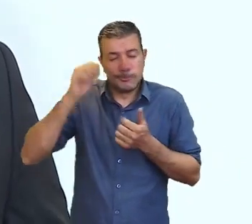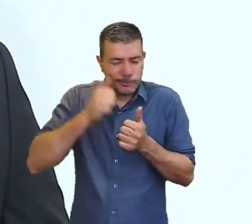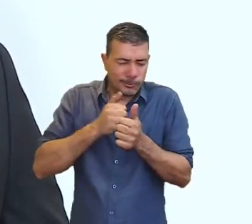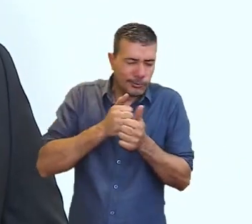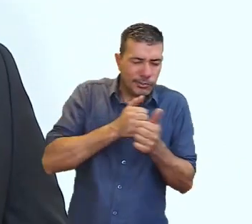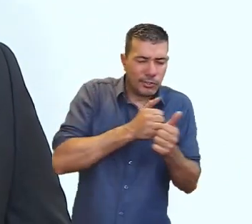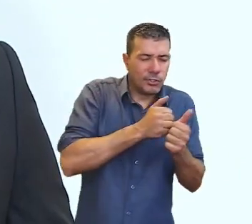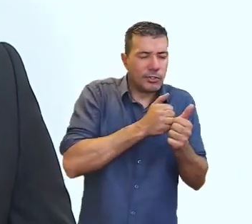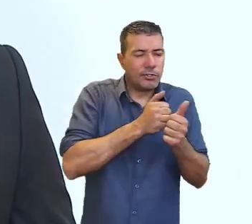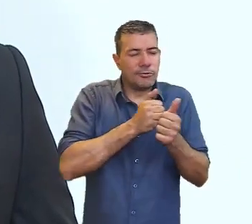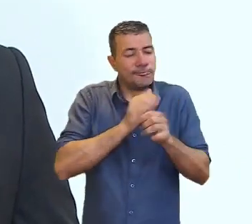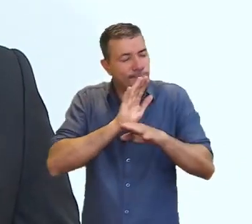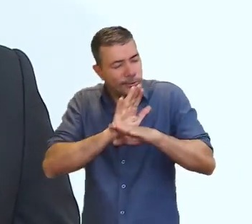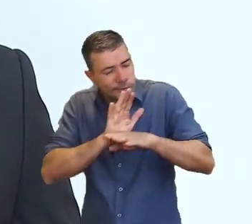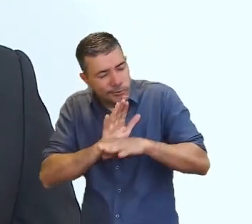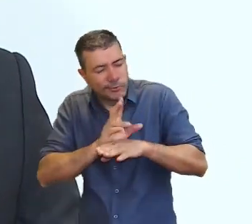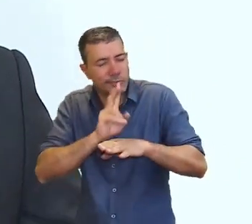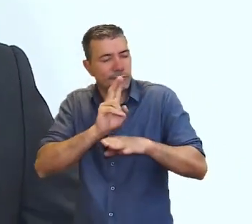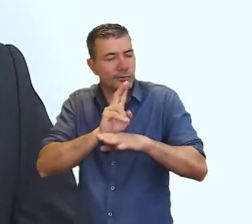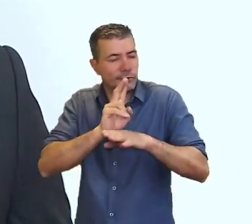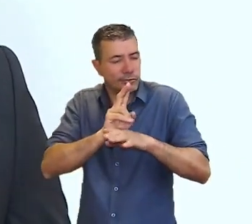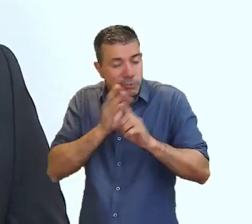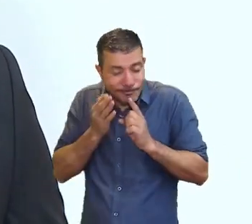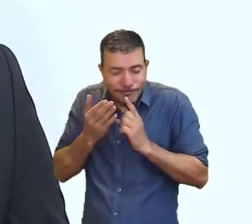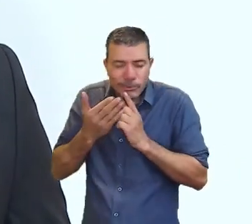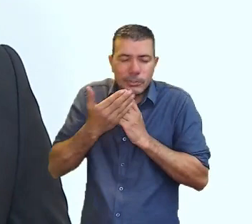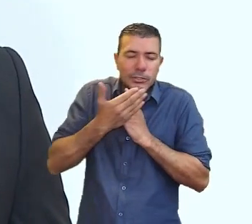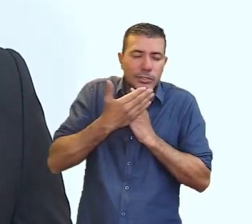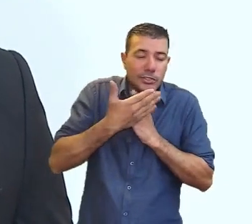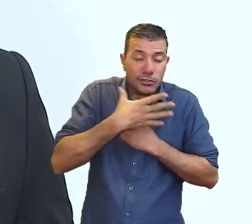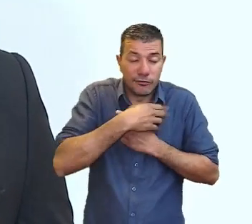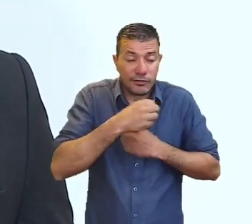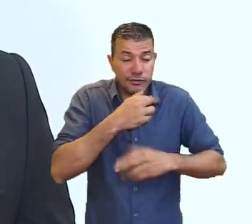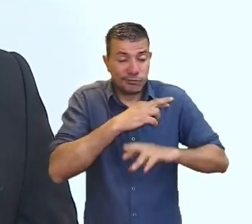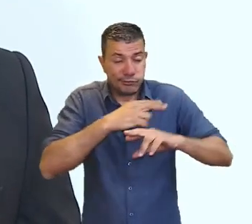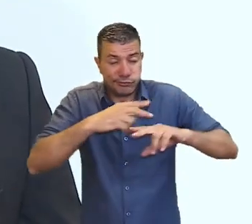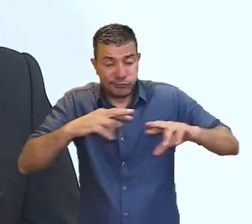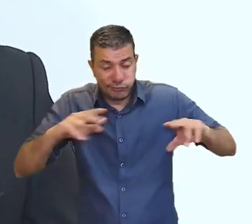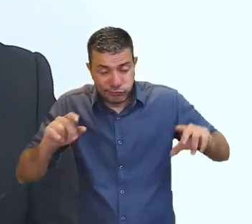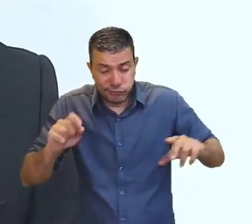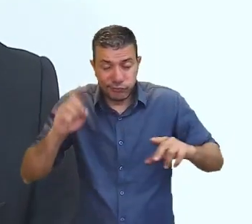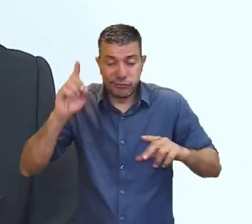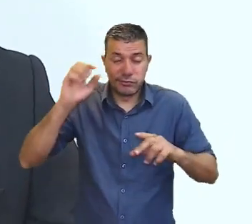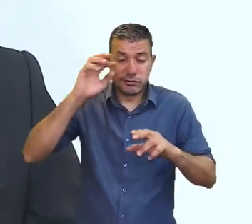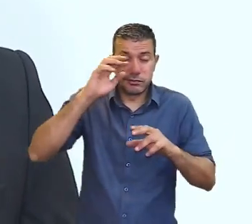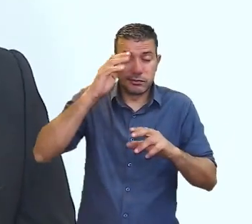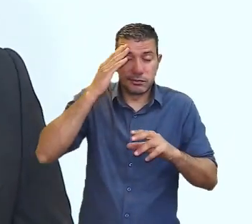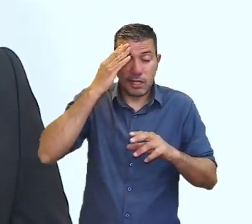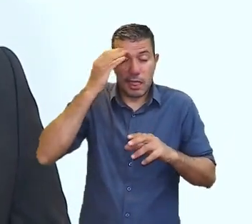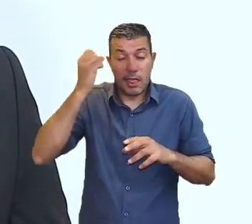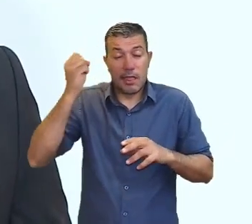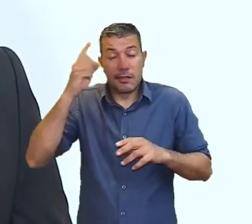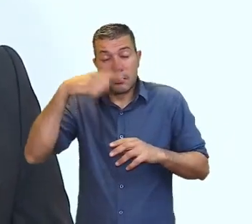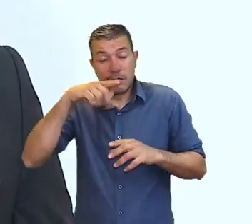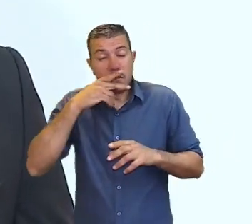uma semana. O Senhor tem livrado os Seus filhos. O Senhor tem concedido sabedoria aos pais,